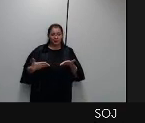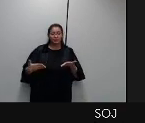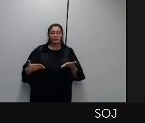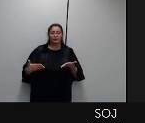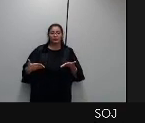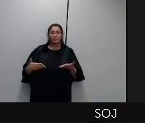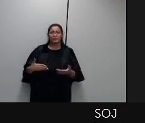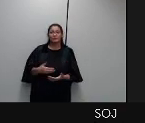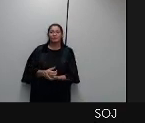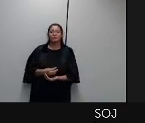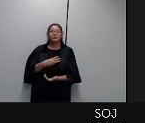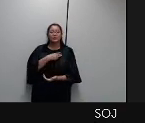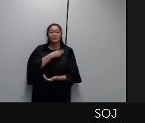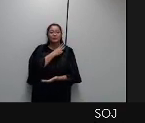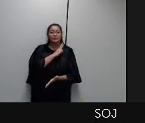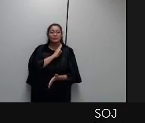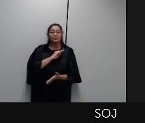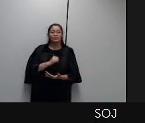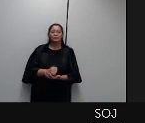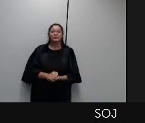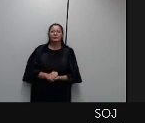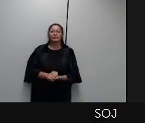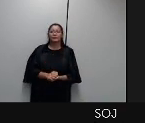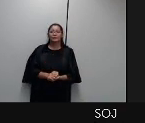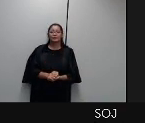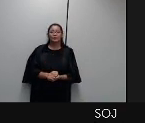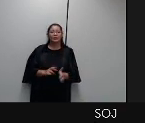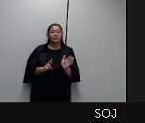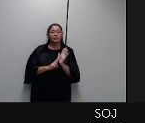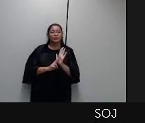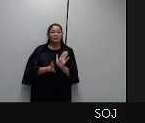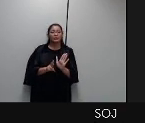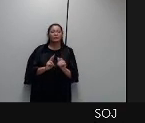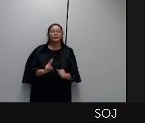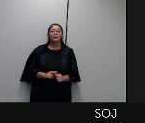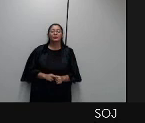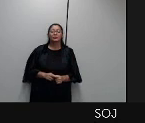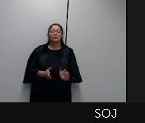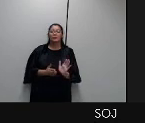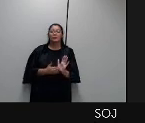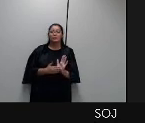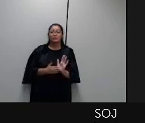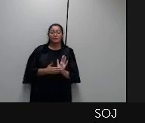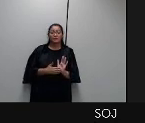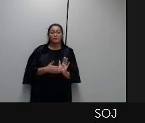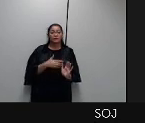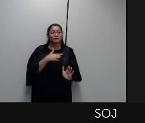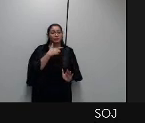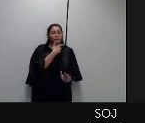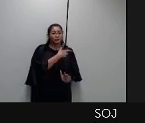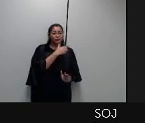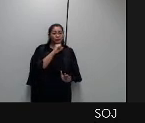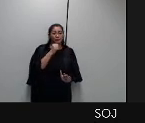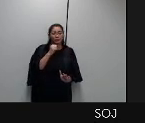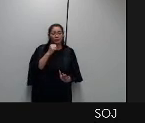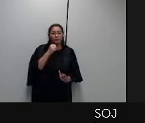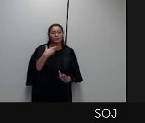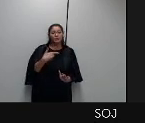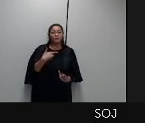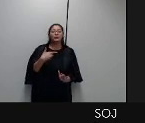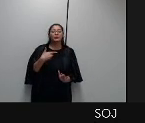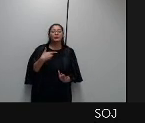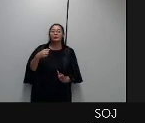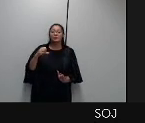falta de você lência que é o recurso em mandado de segurança de número 28 269 do